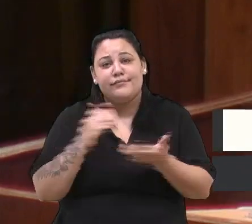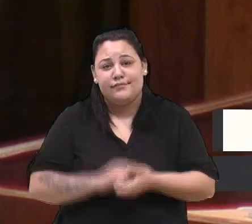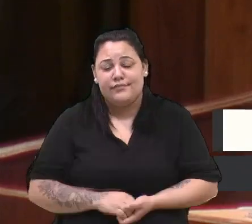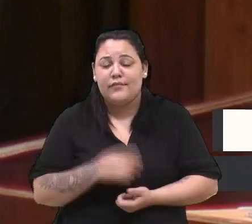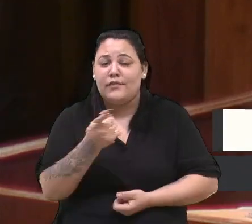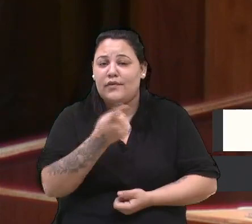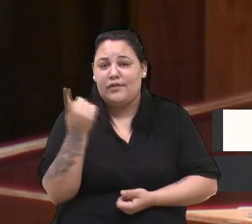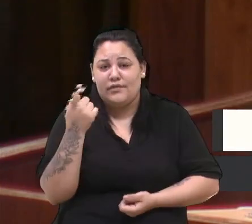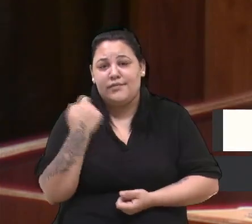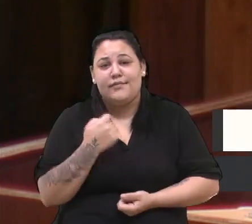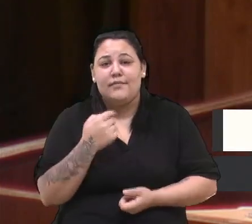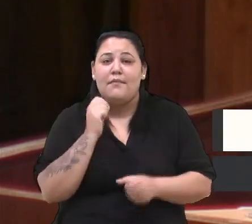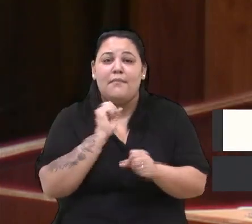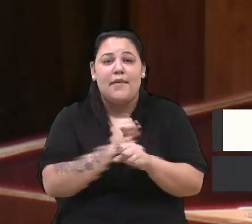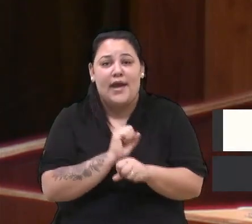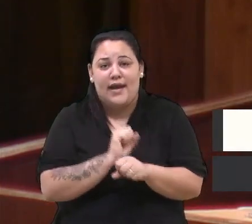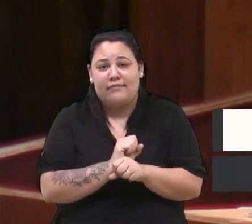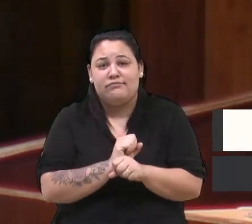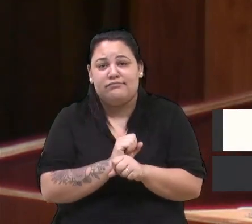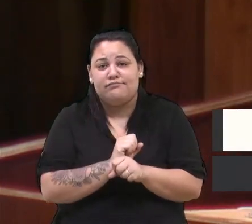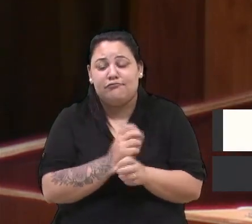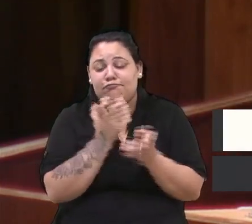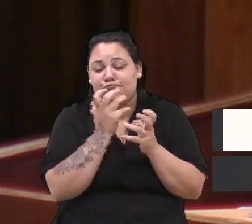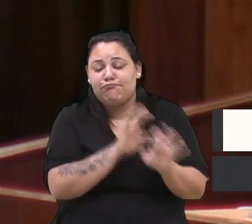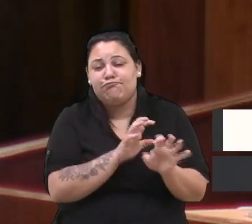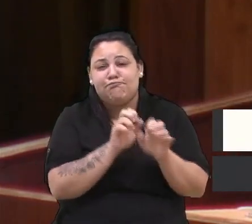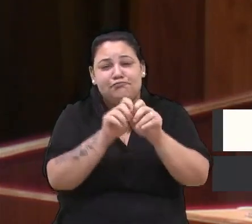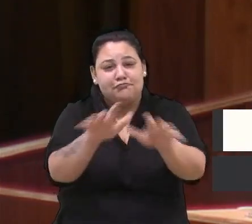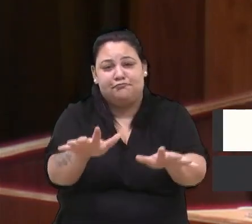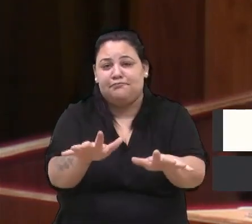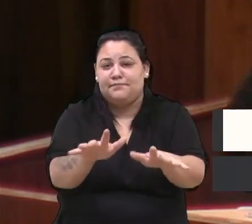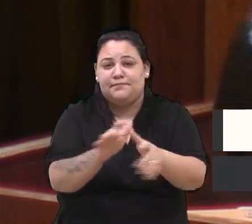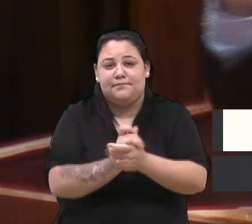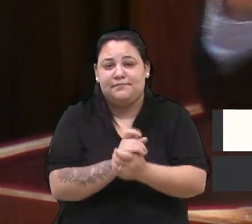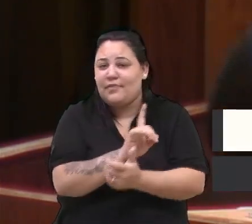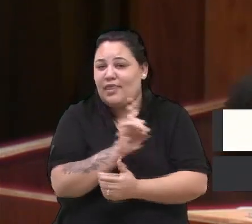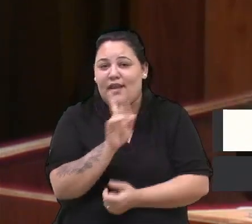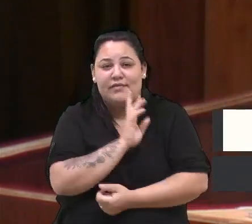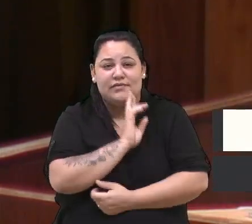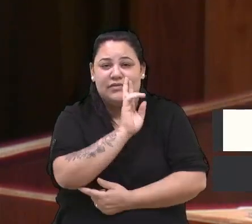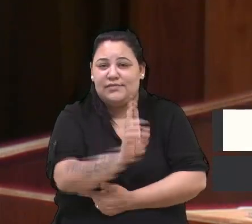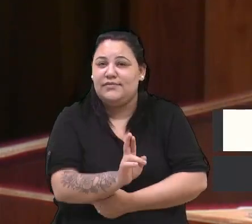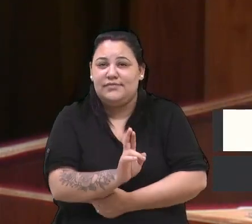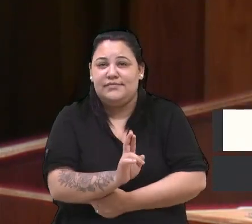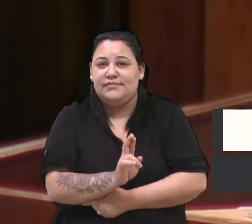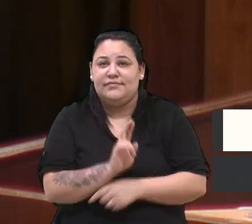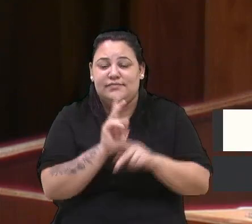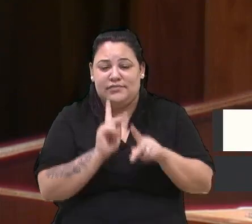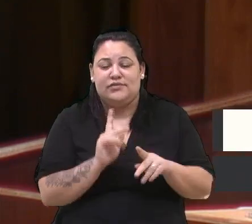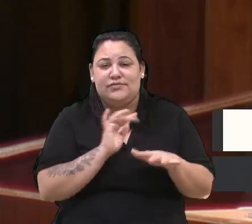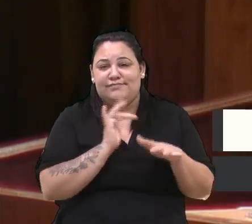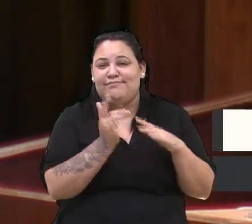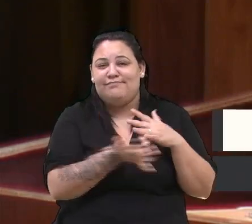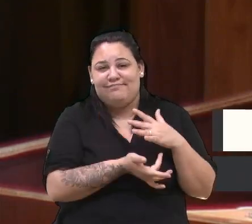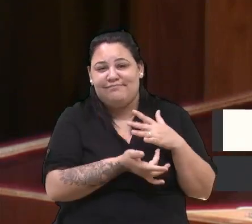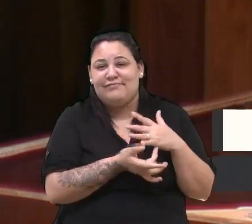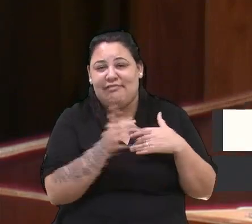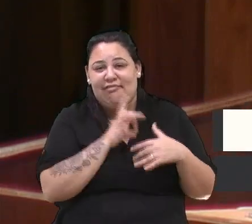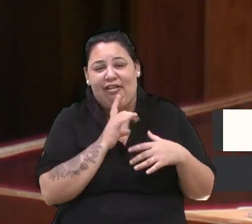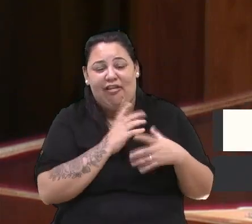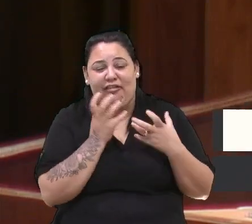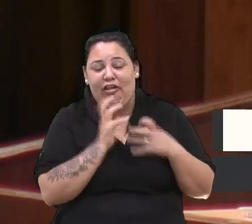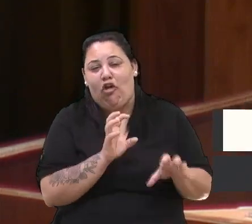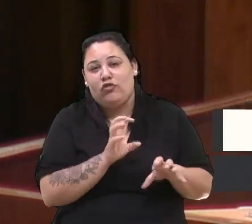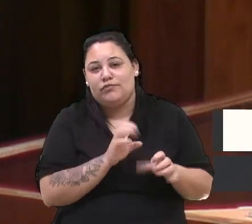parar com o ódio. Não responder esses odiosos das redes sociais. Então, eu quero dizer também